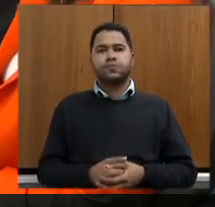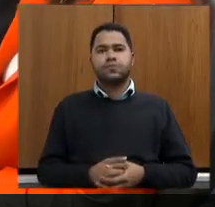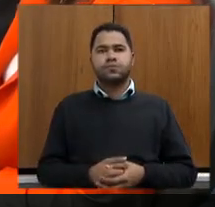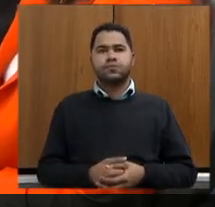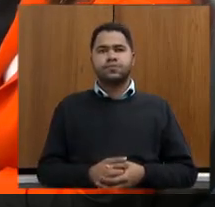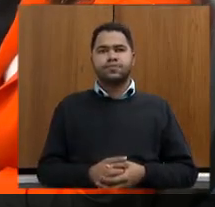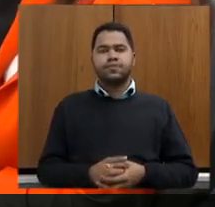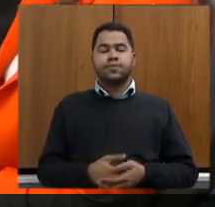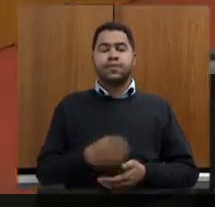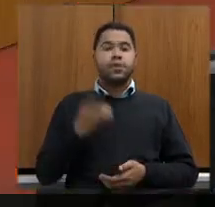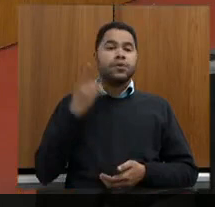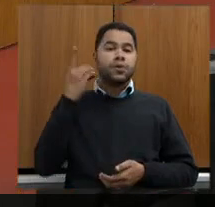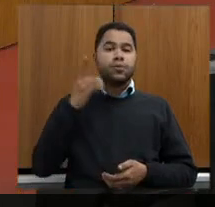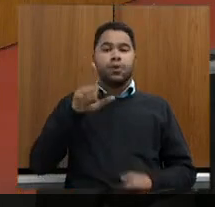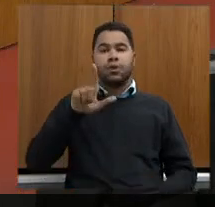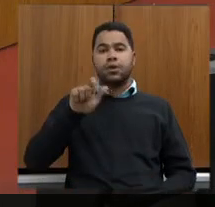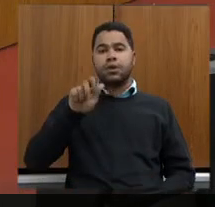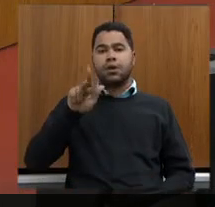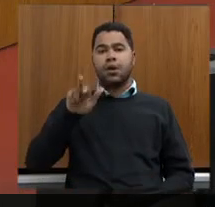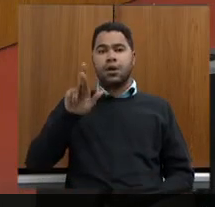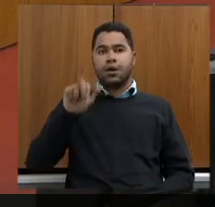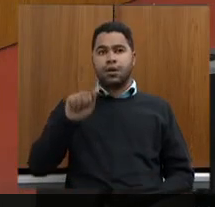deputada Laura